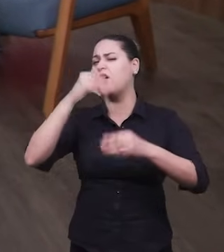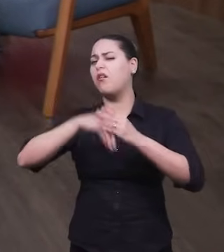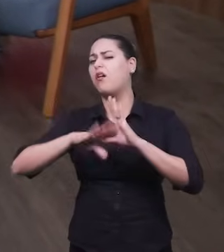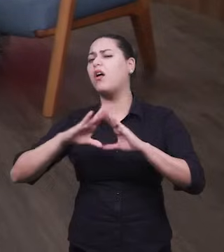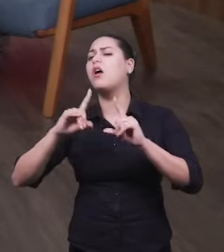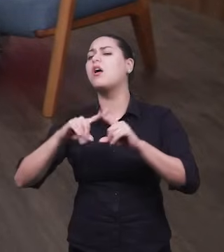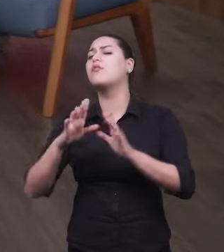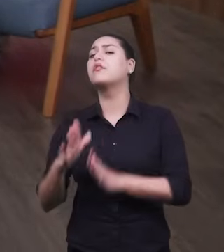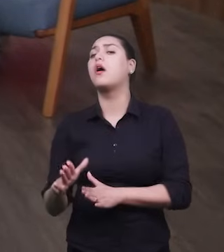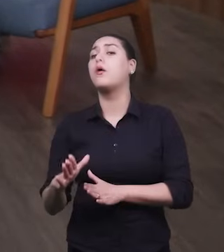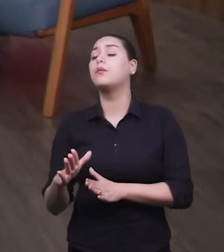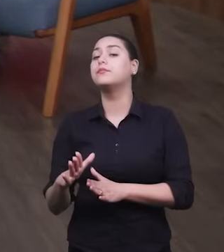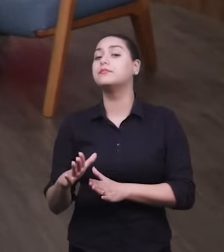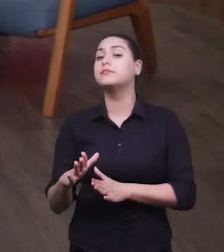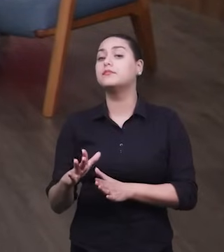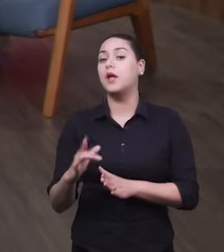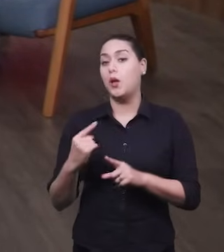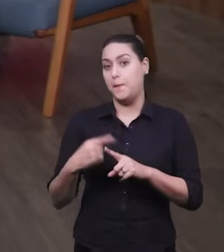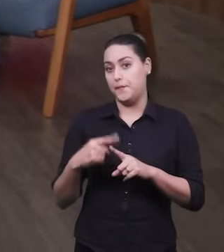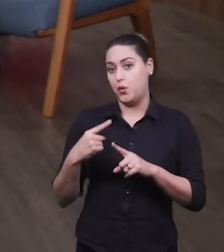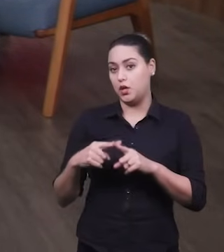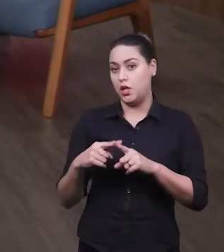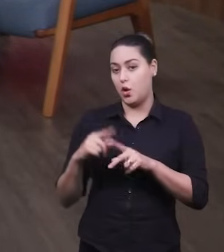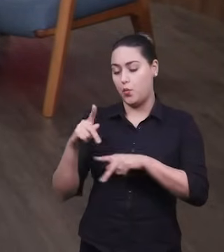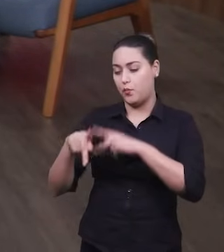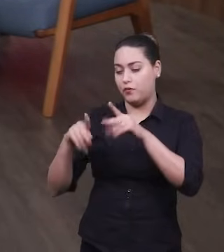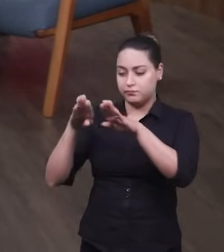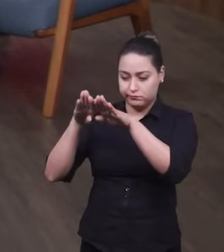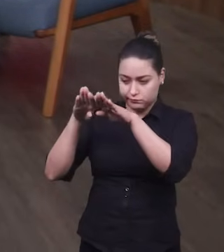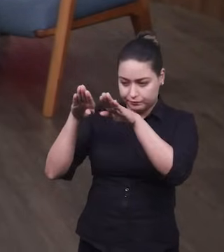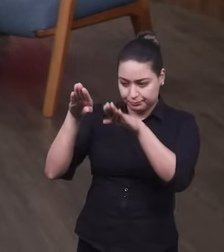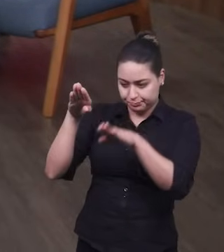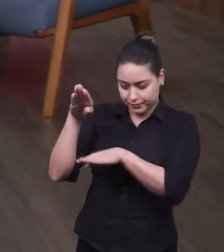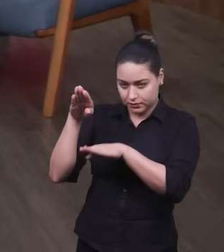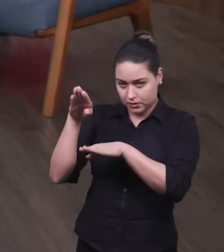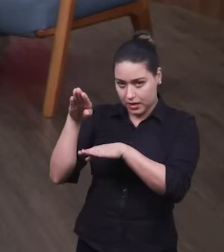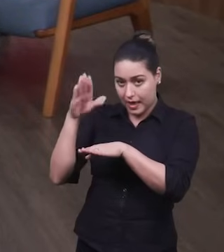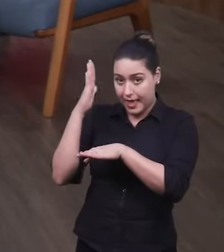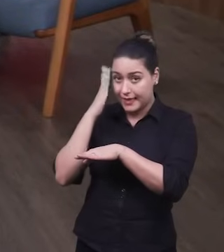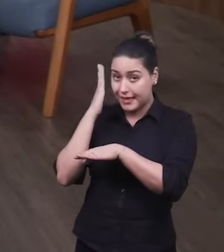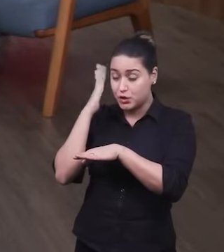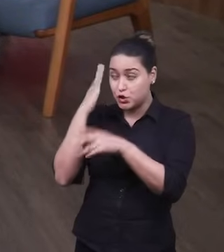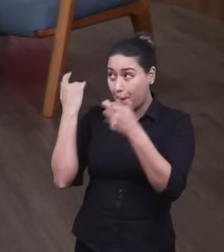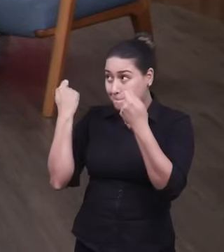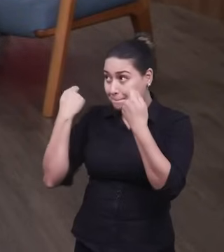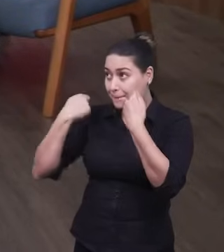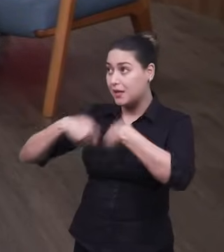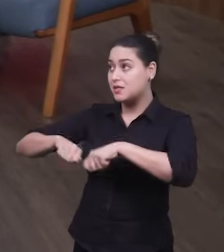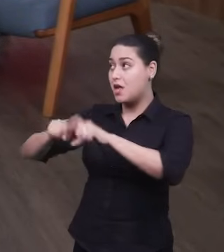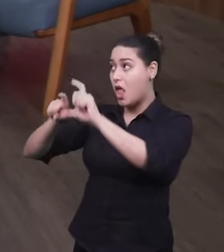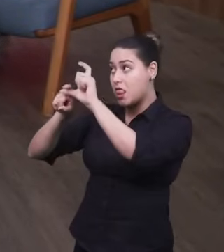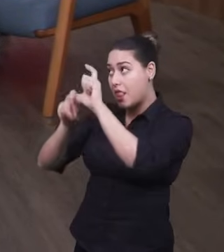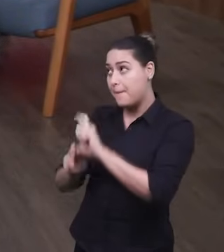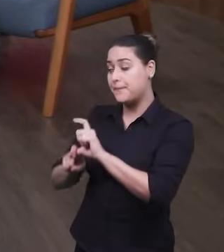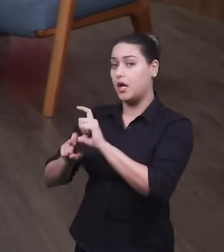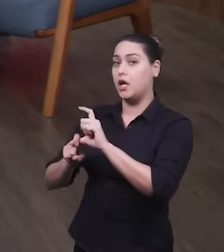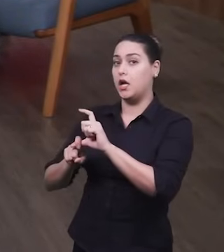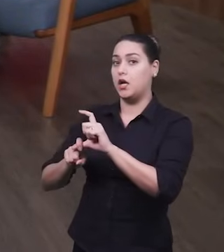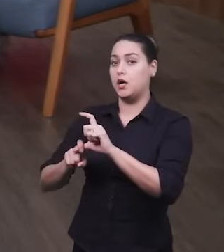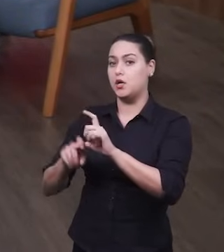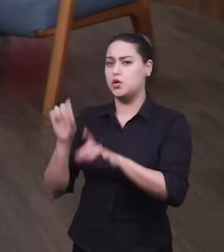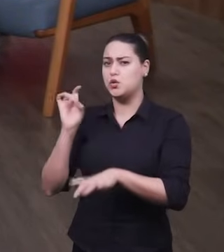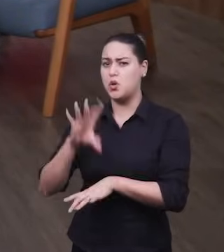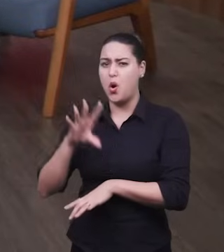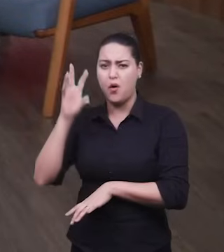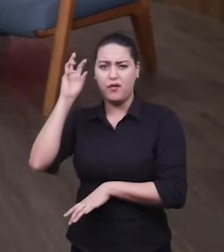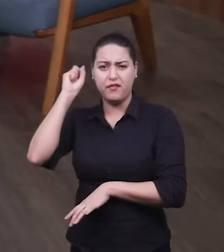nosso meio? Porque há um povo que se submete, que entendeu, eu preciso não